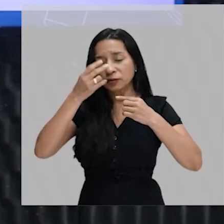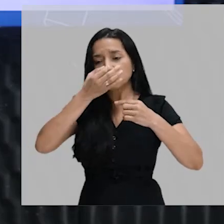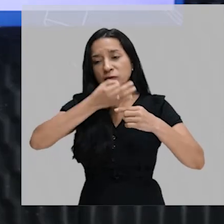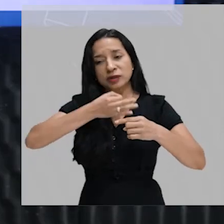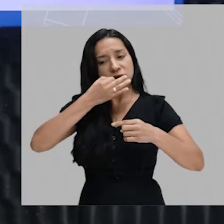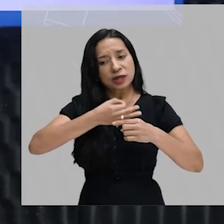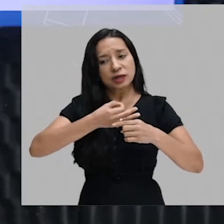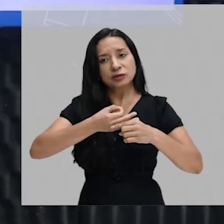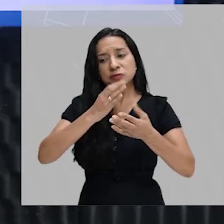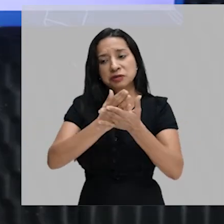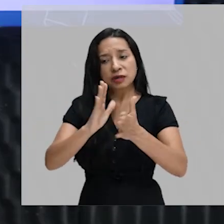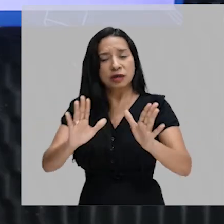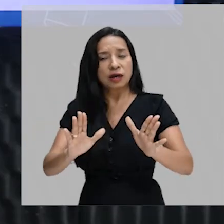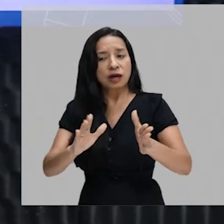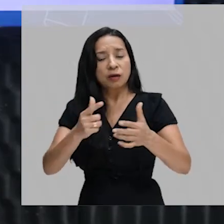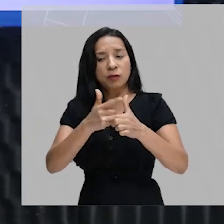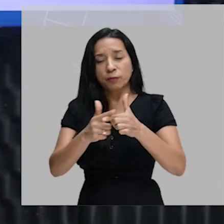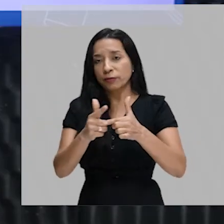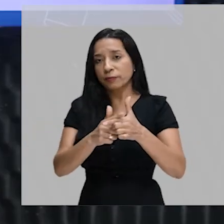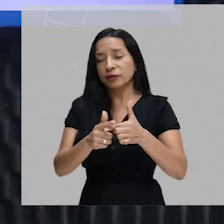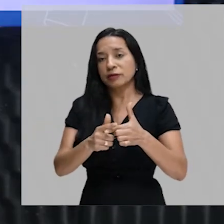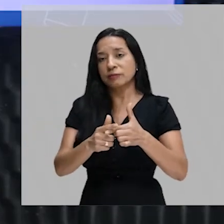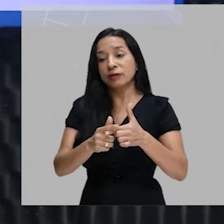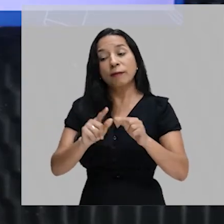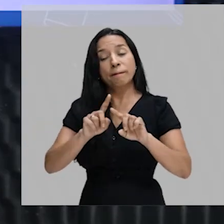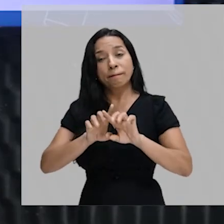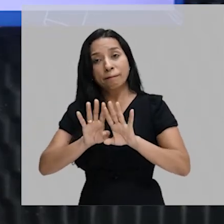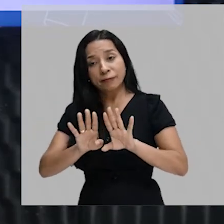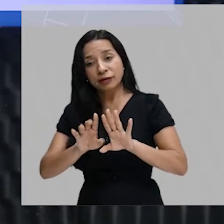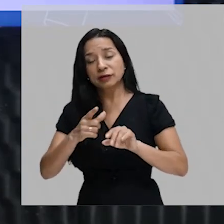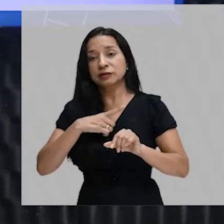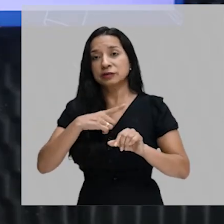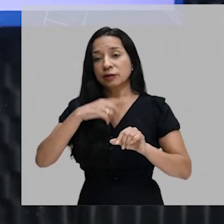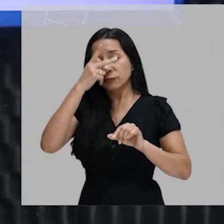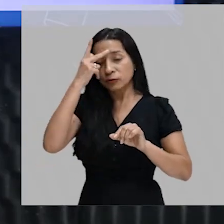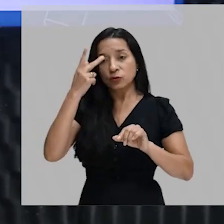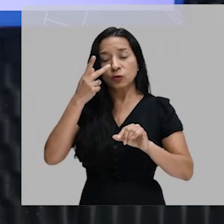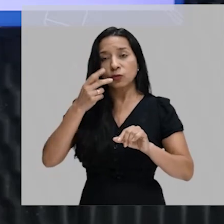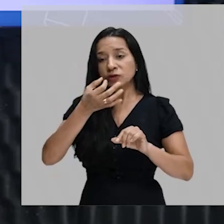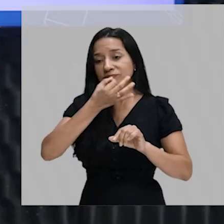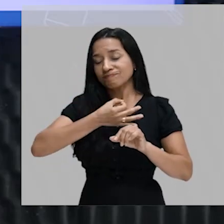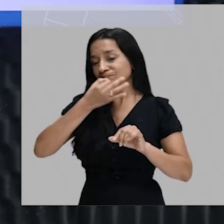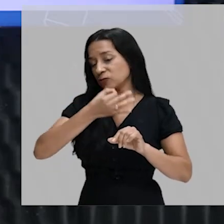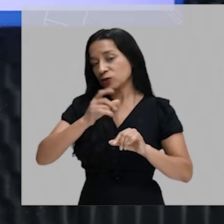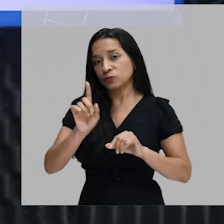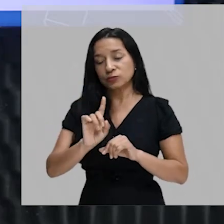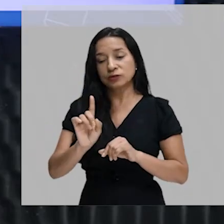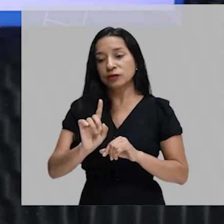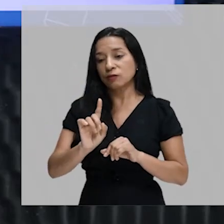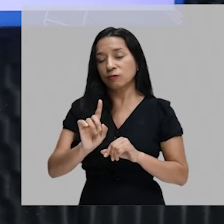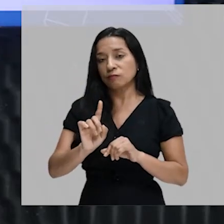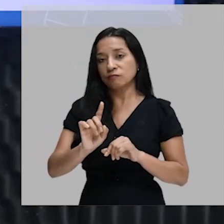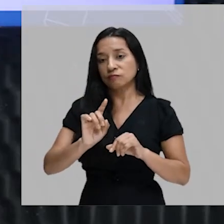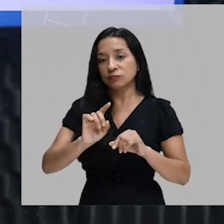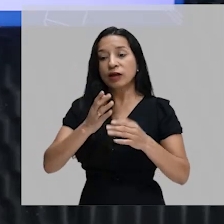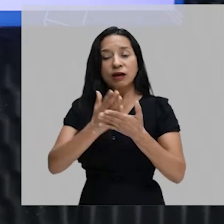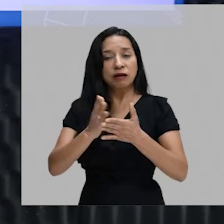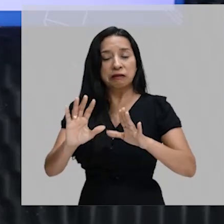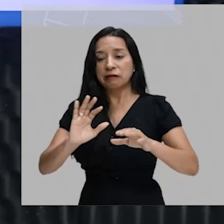resolve o problema, mas ainda tem aqueles que acham que não. Só que vacina, embora não nos impeça de